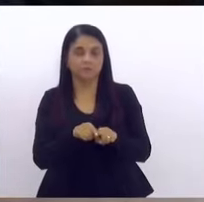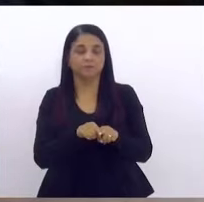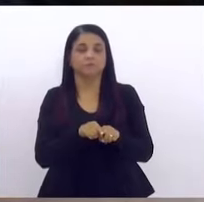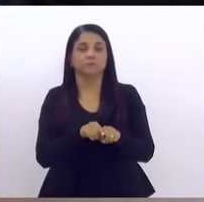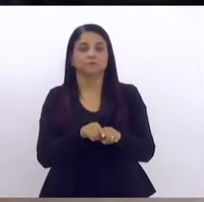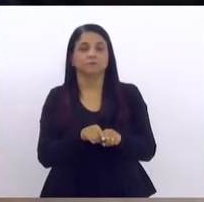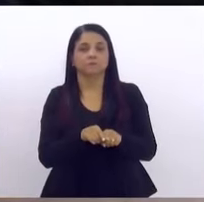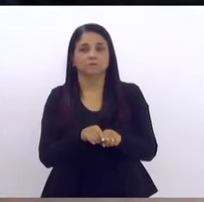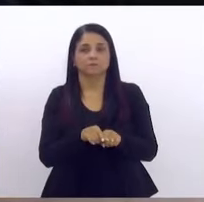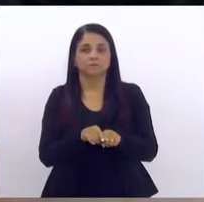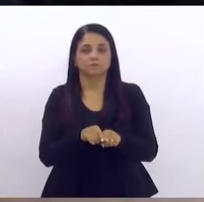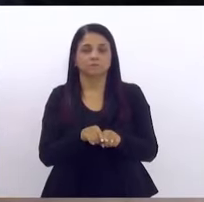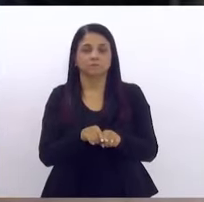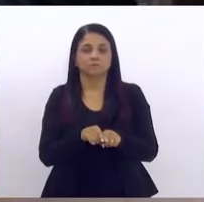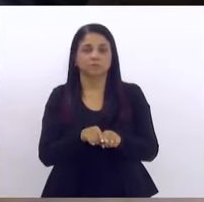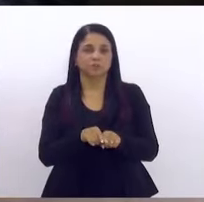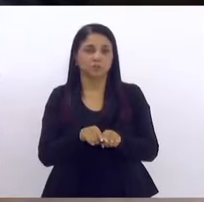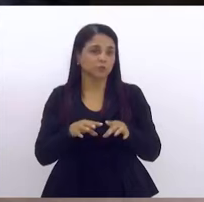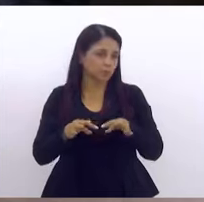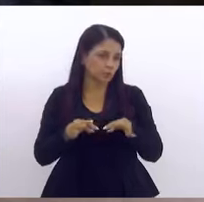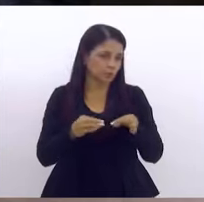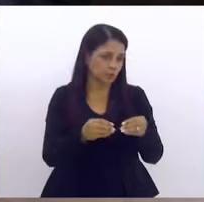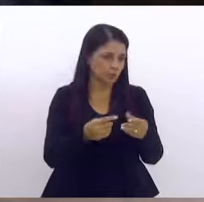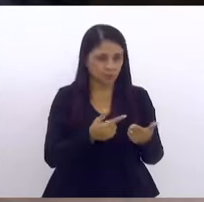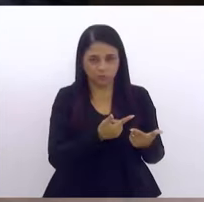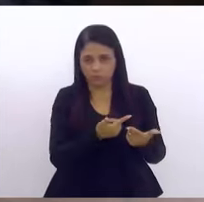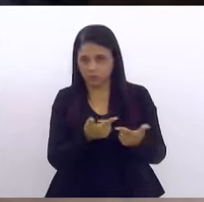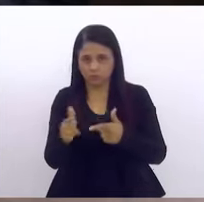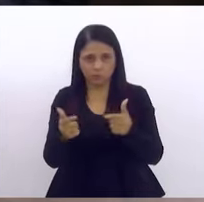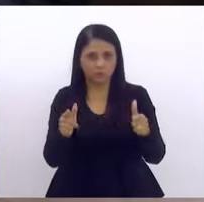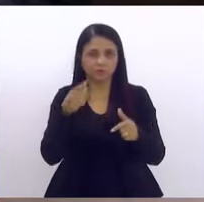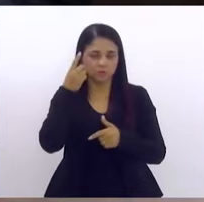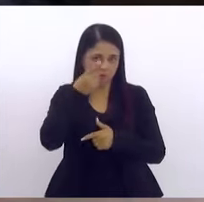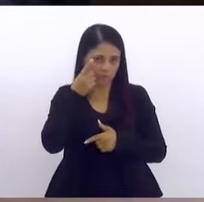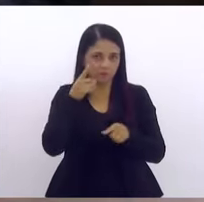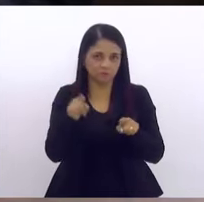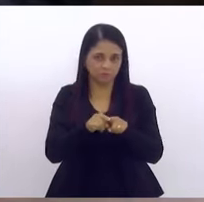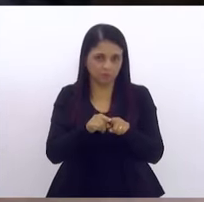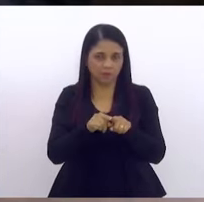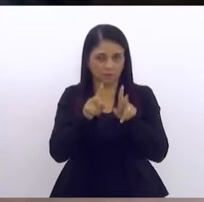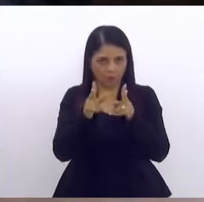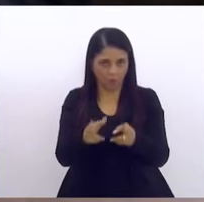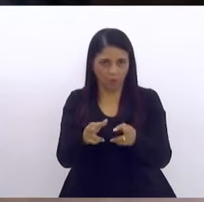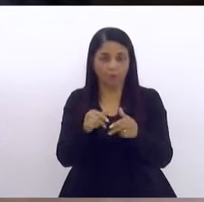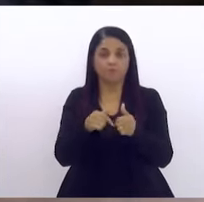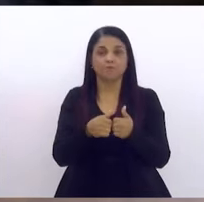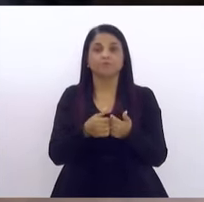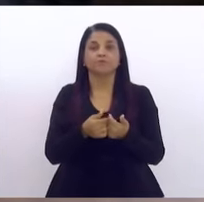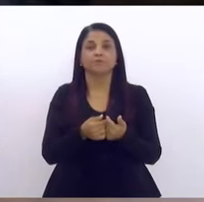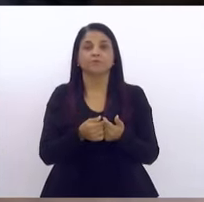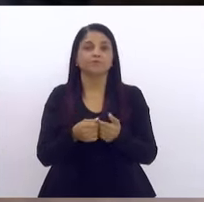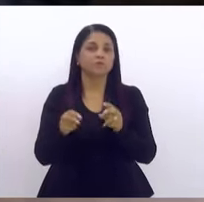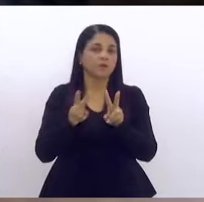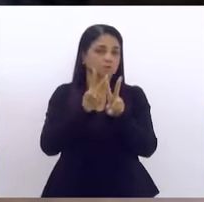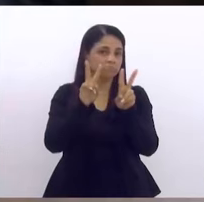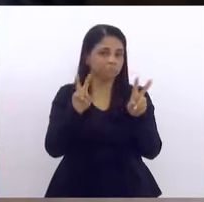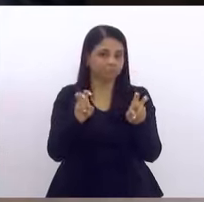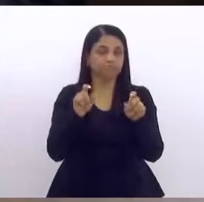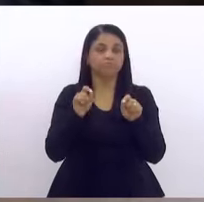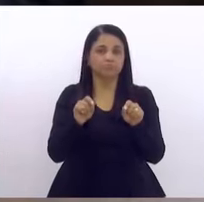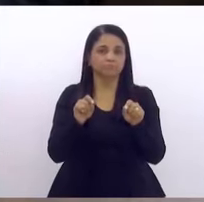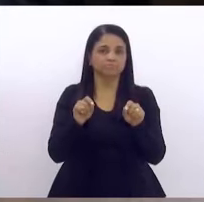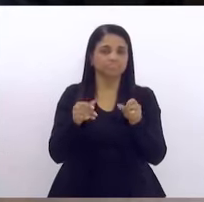aconteceu, possivelmente, com todos os outros parlamentares. E uma das questões basilares era